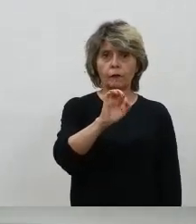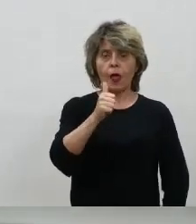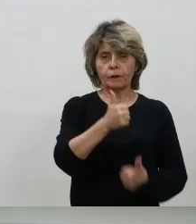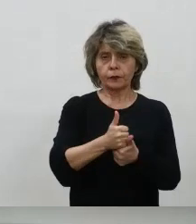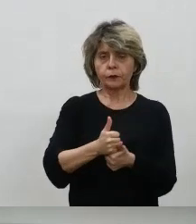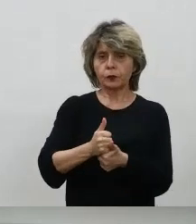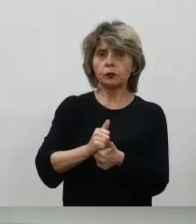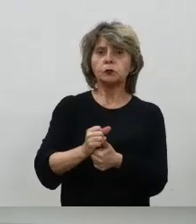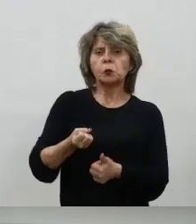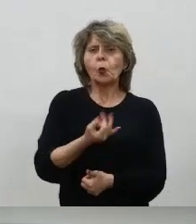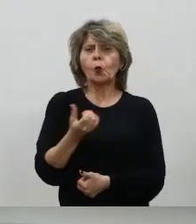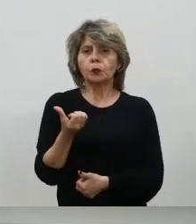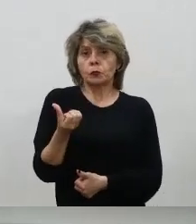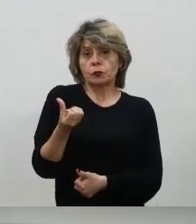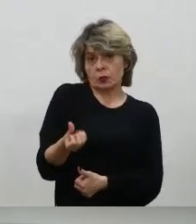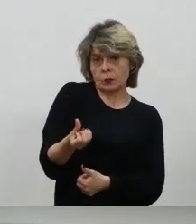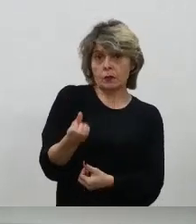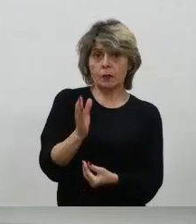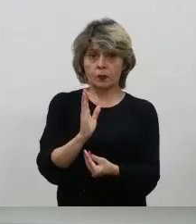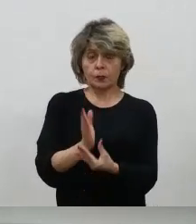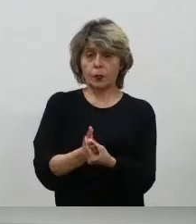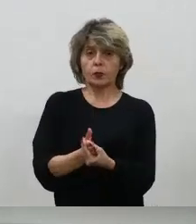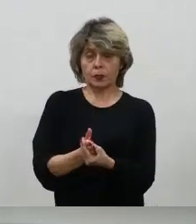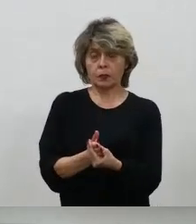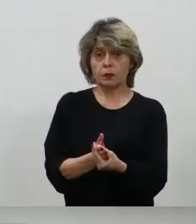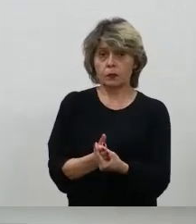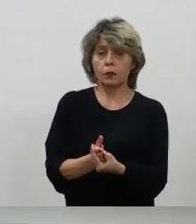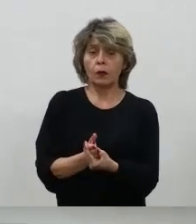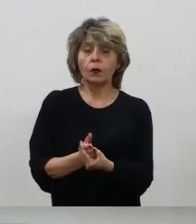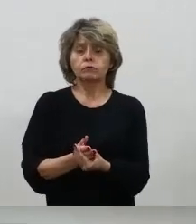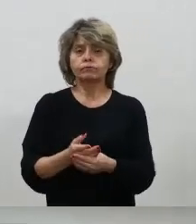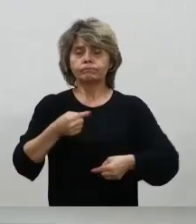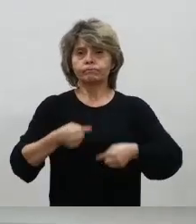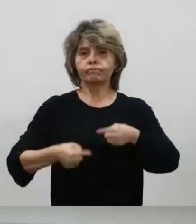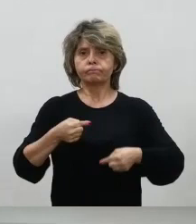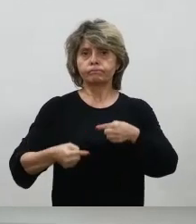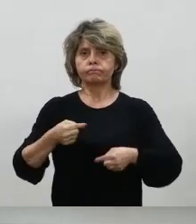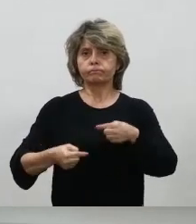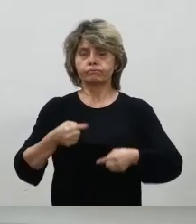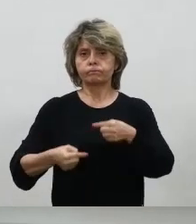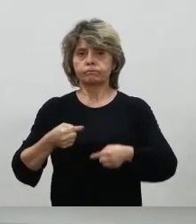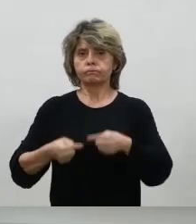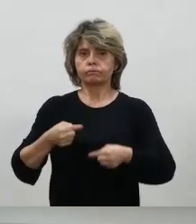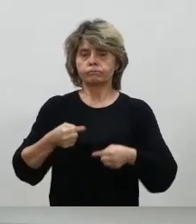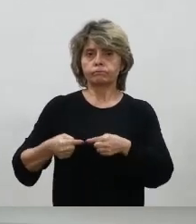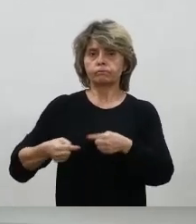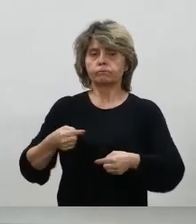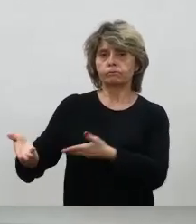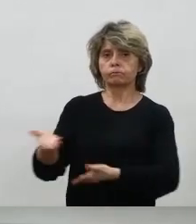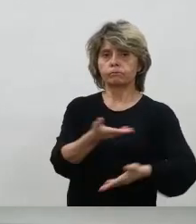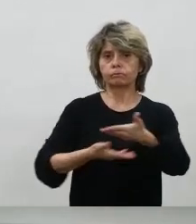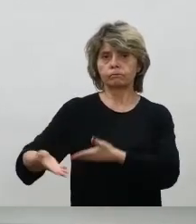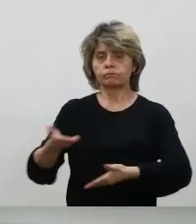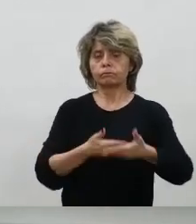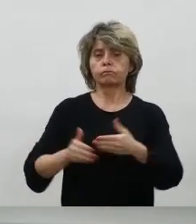da pauta simples do Conselheiro Fabrício Mota que substituído pelo Conselheiro Flávio Luna no sistema de tramitação